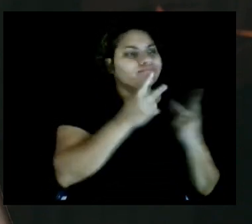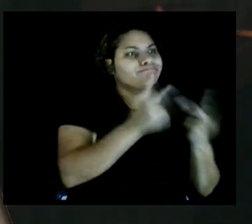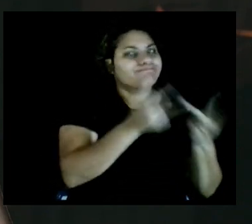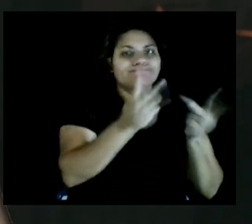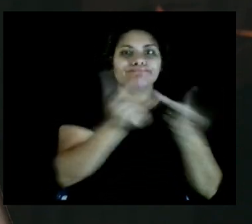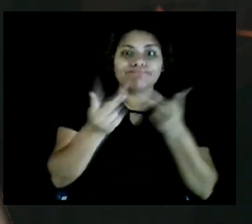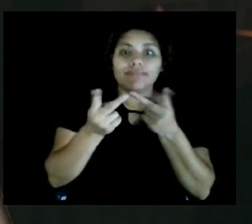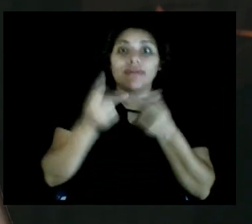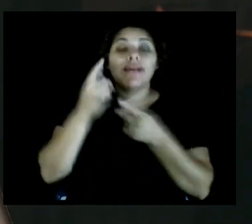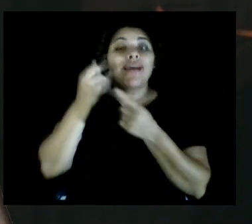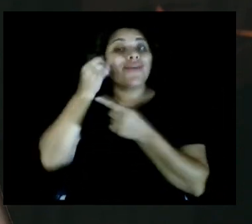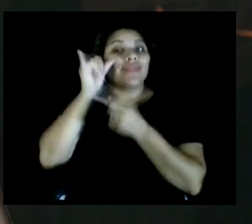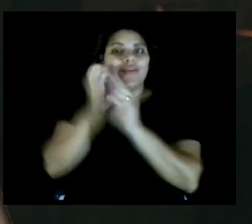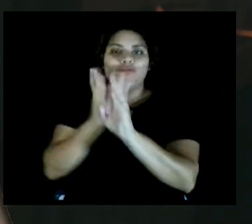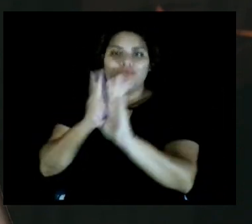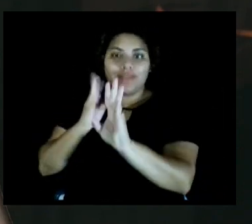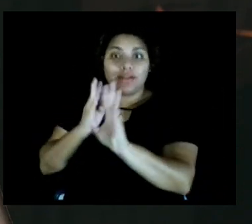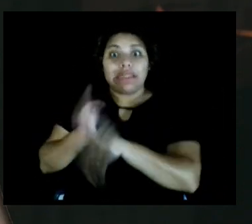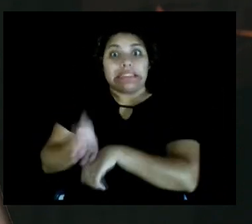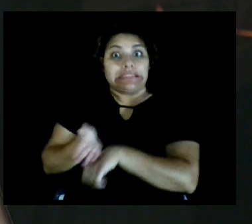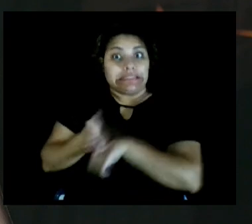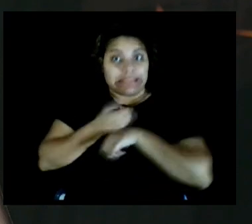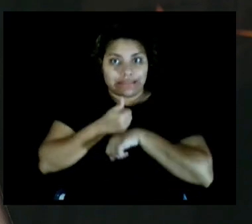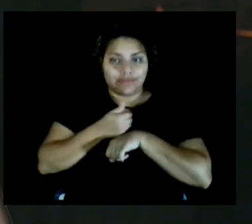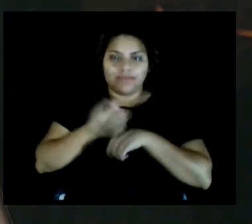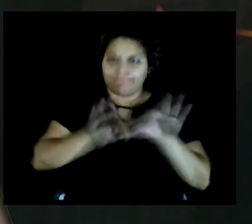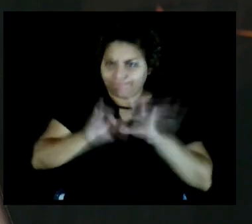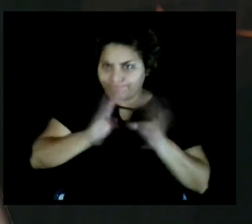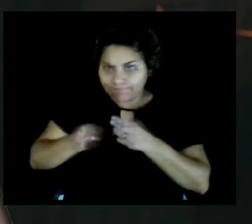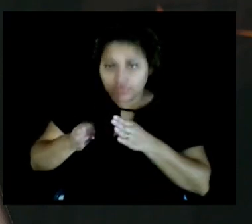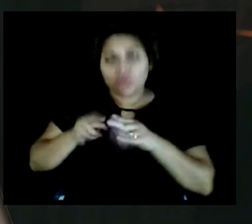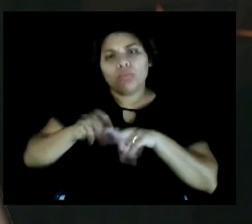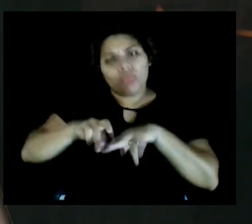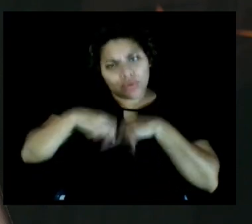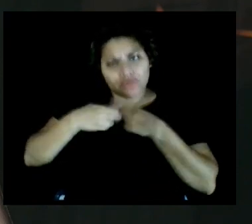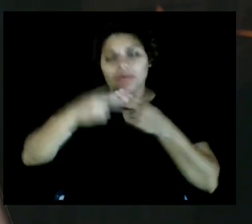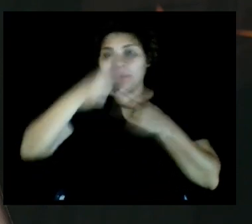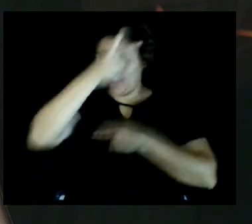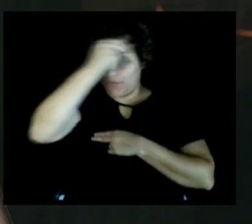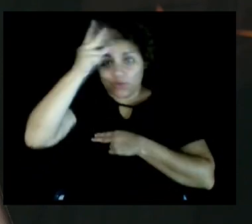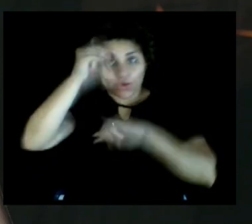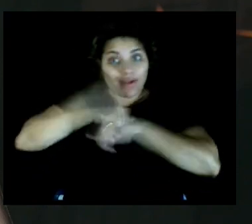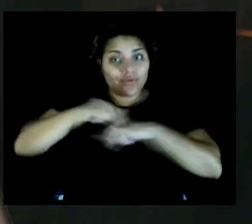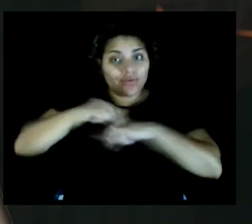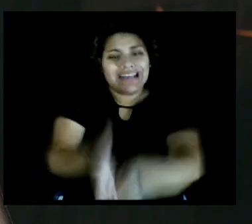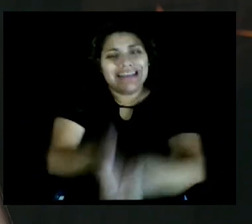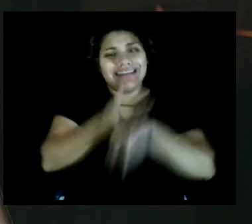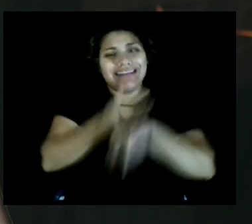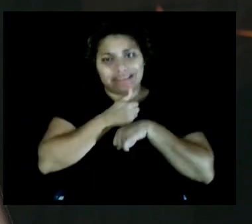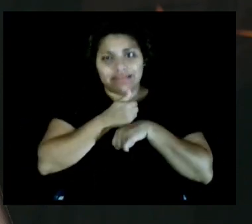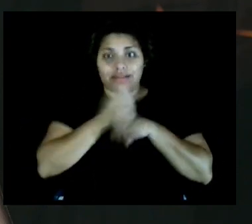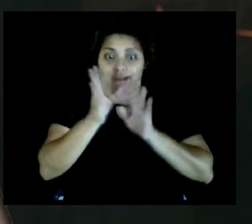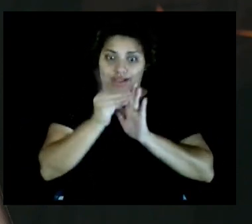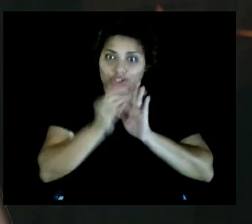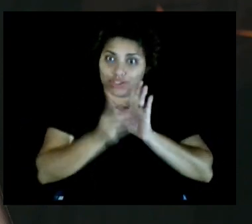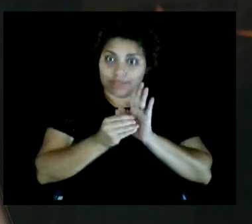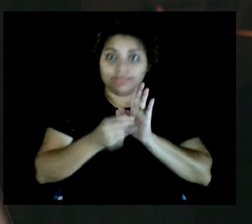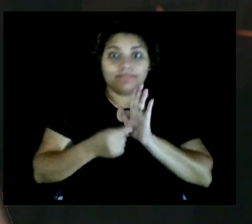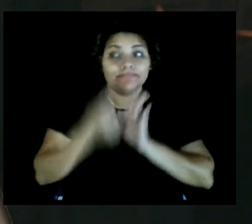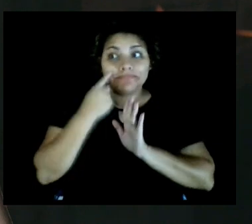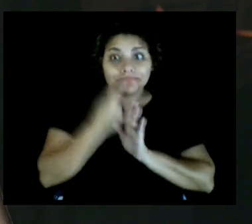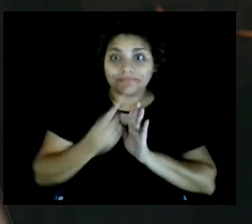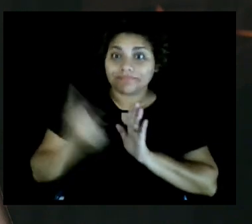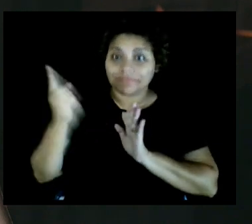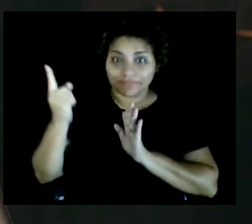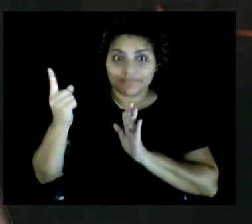agilizar o processo, a Prefeitura reforça a necessidade de agendamento prévio pelos seguintes canais: telefone 156, central